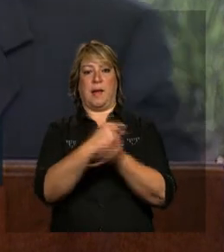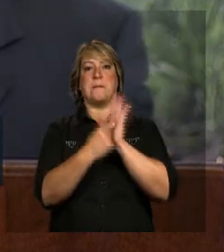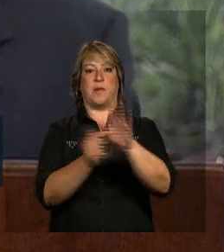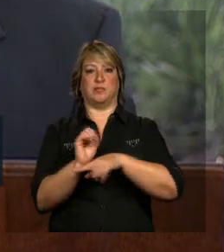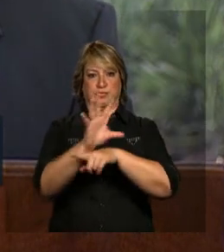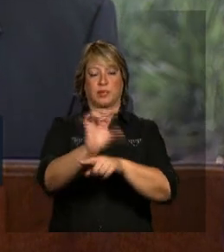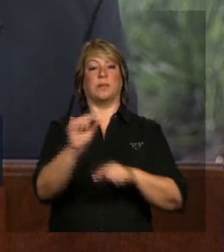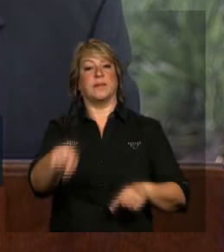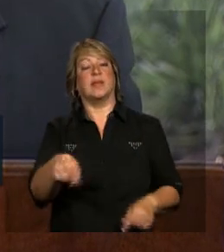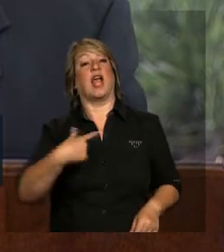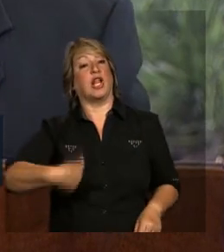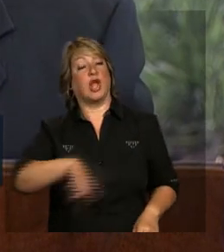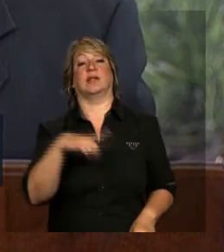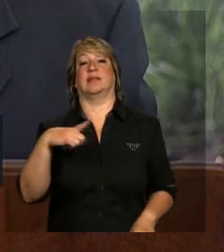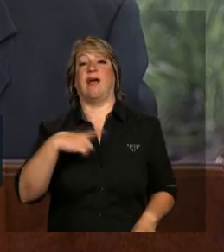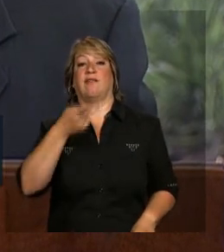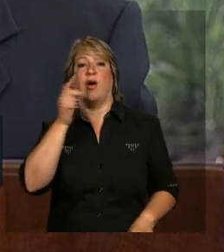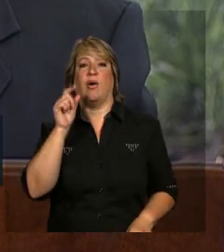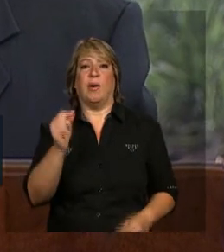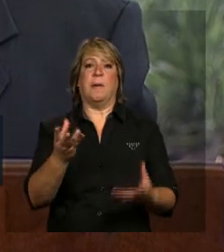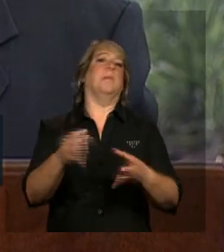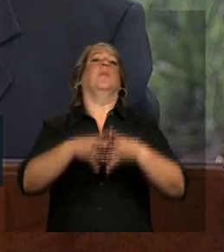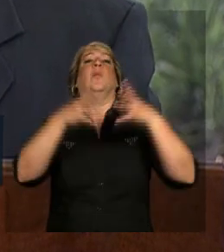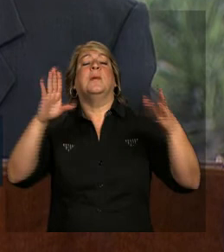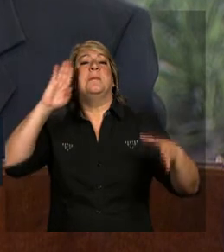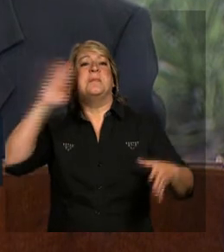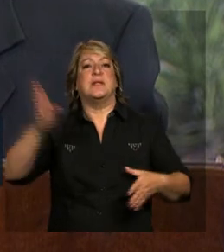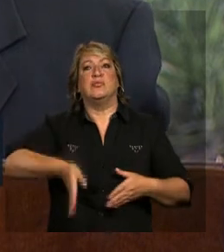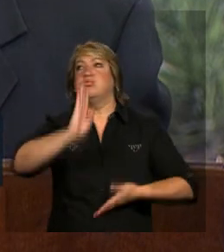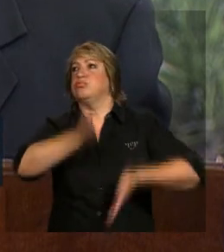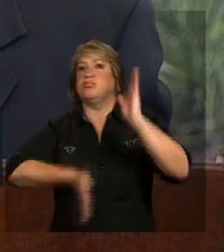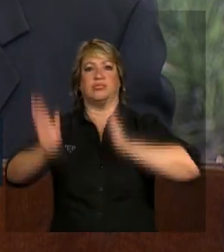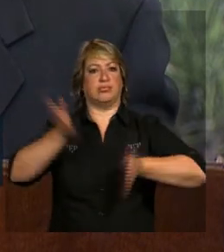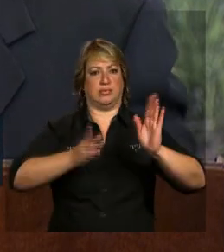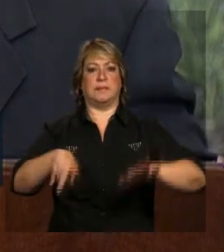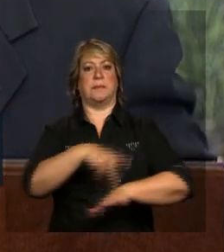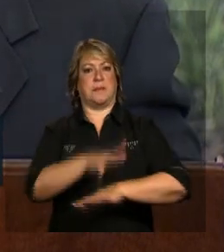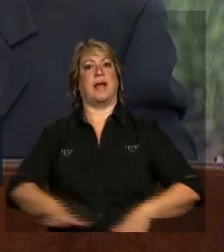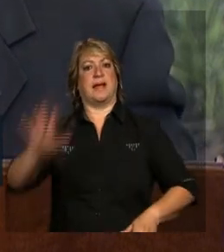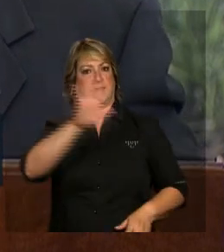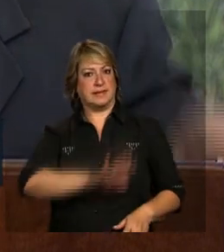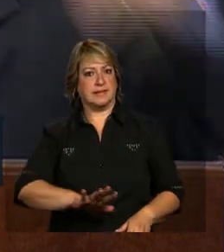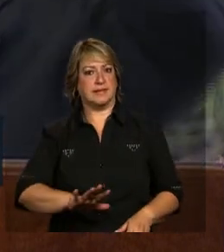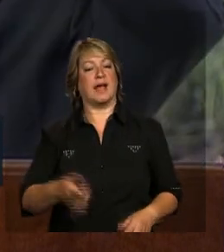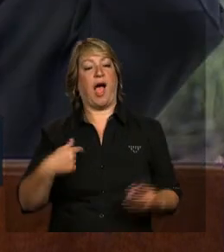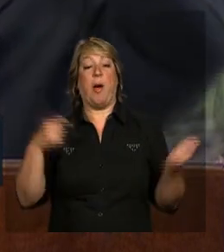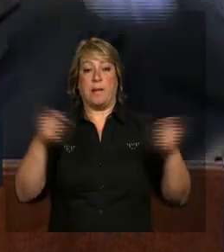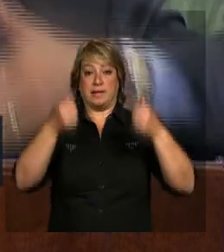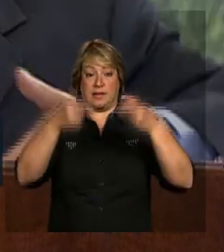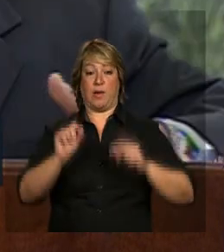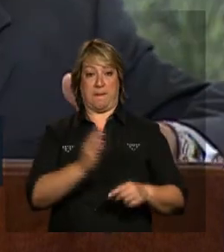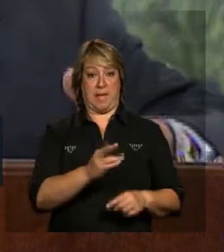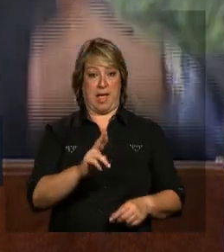que nós estamos falando de grandes eixos estruturantes do país como posso citar o